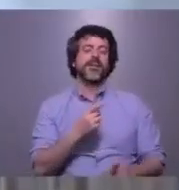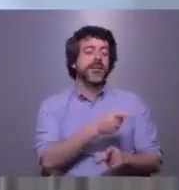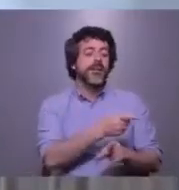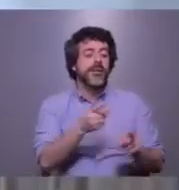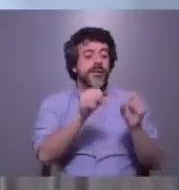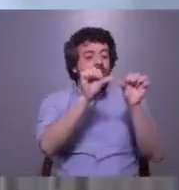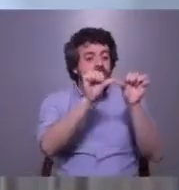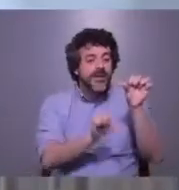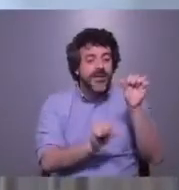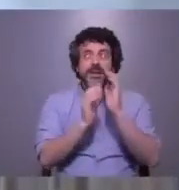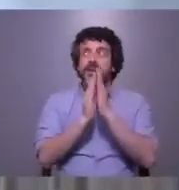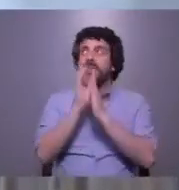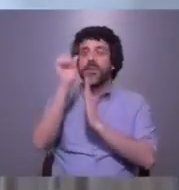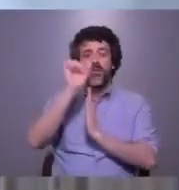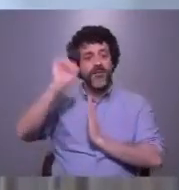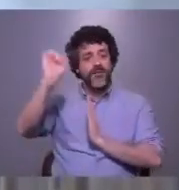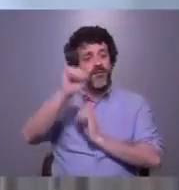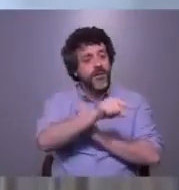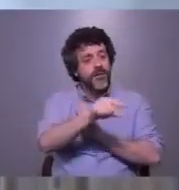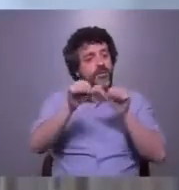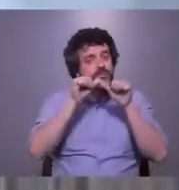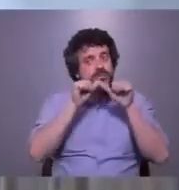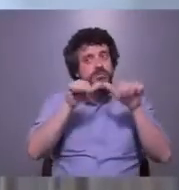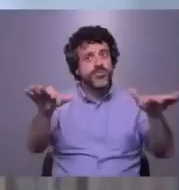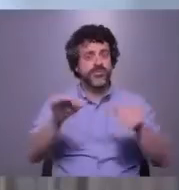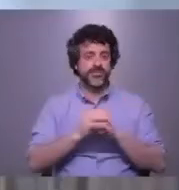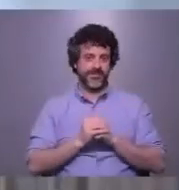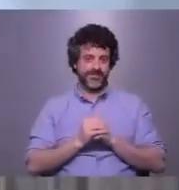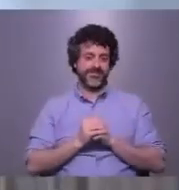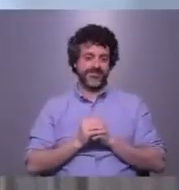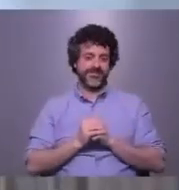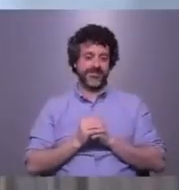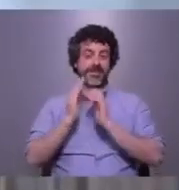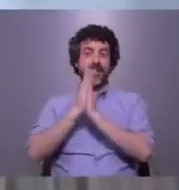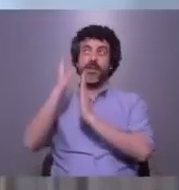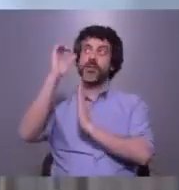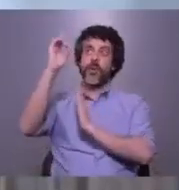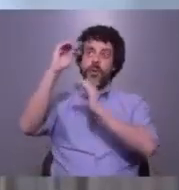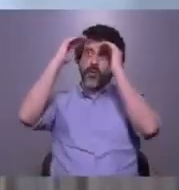a mensagem que Deus, através de Nossa Senhora, lhes confiou.